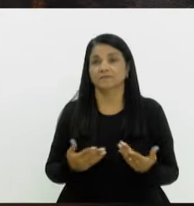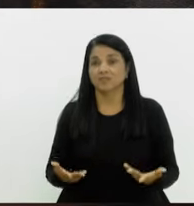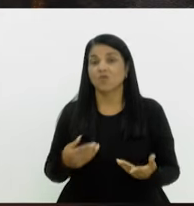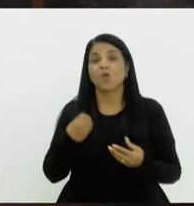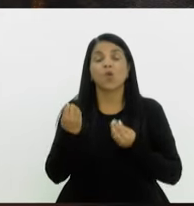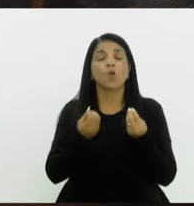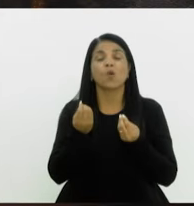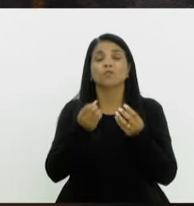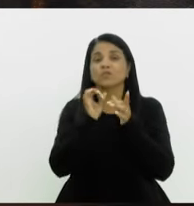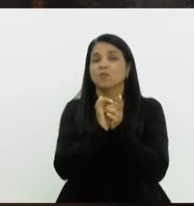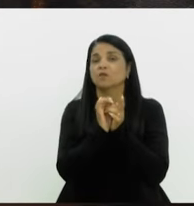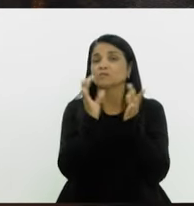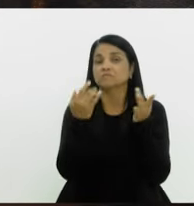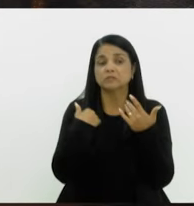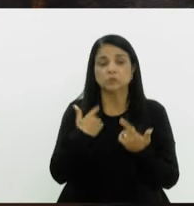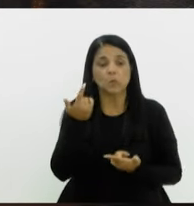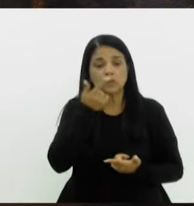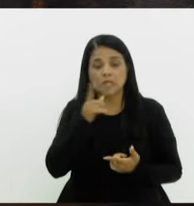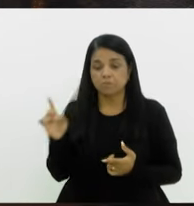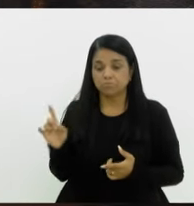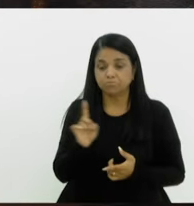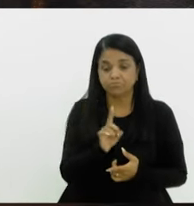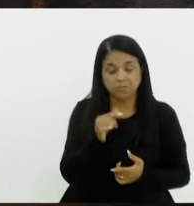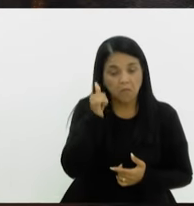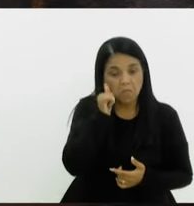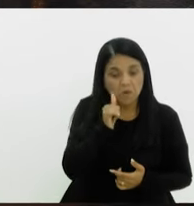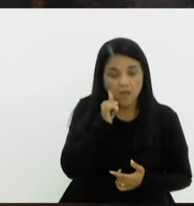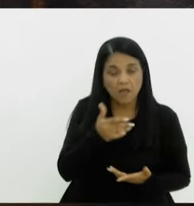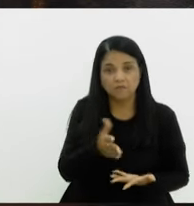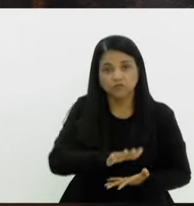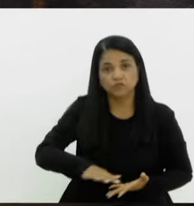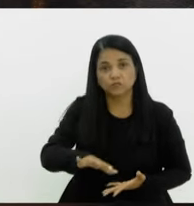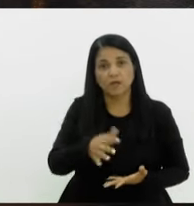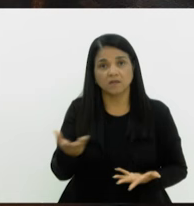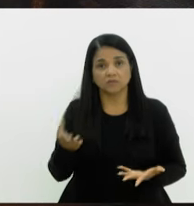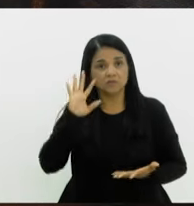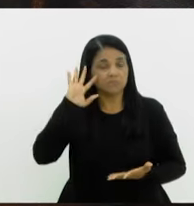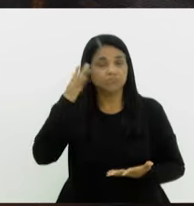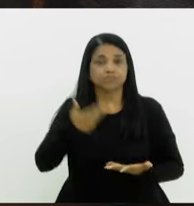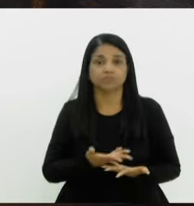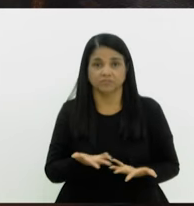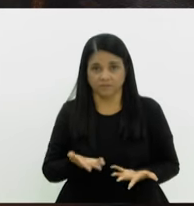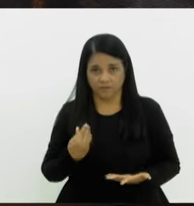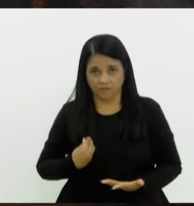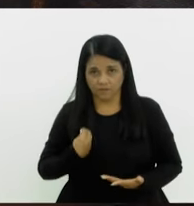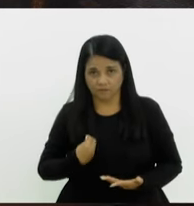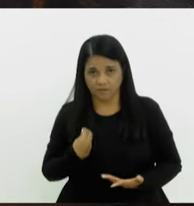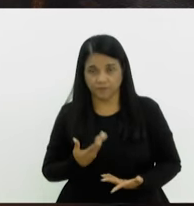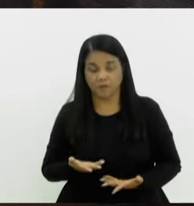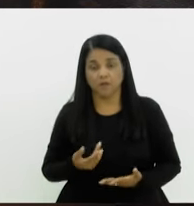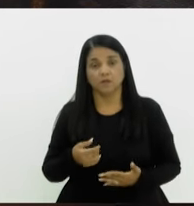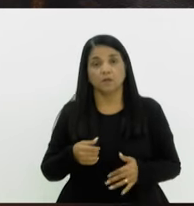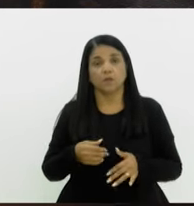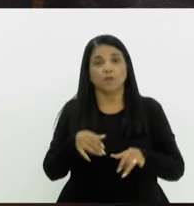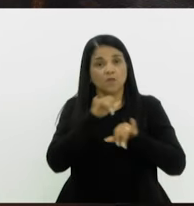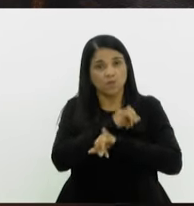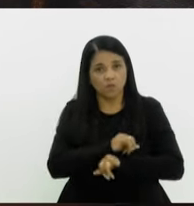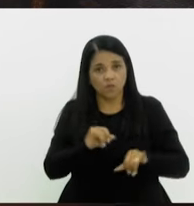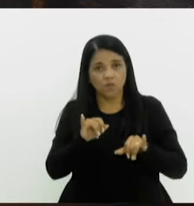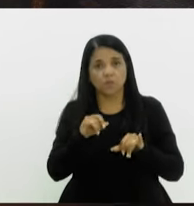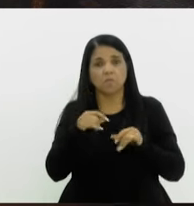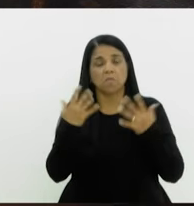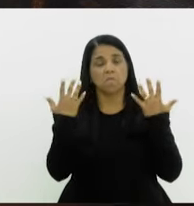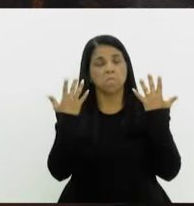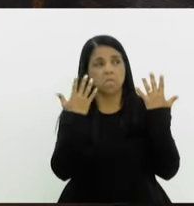enxergar nos Espaços que definem a nossa vida então a primeira coisa que eu tenho para falar aqui é